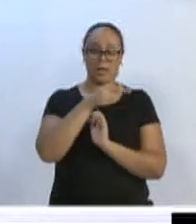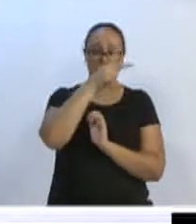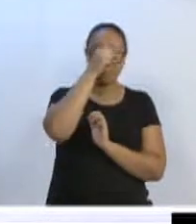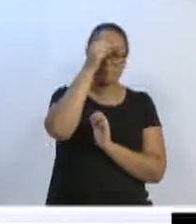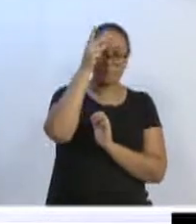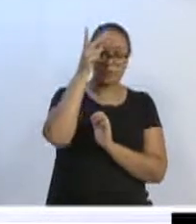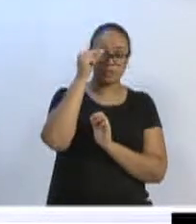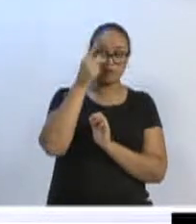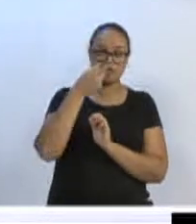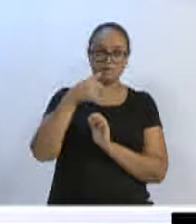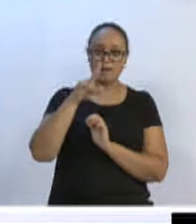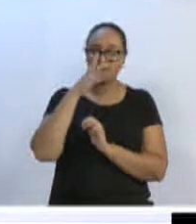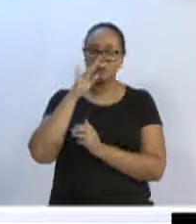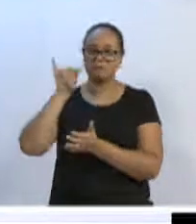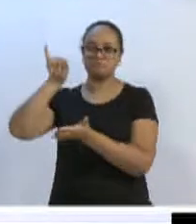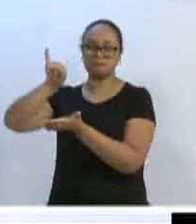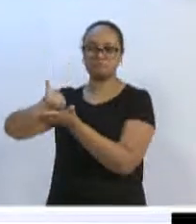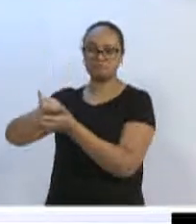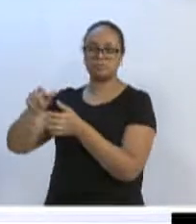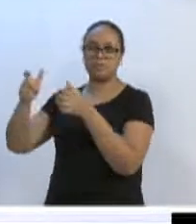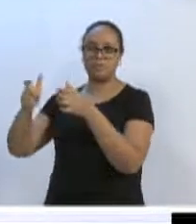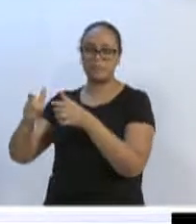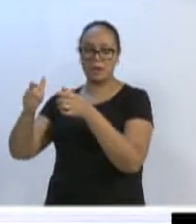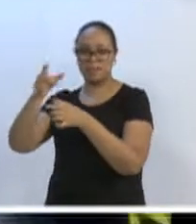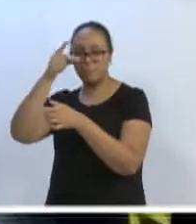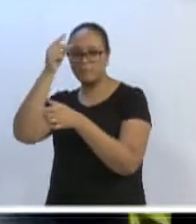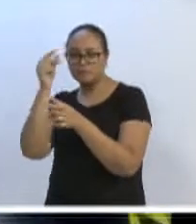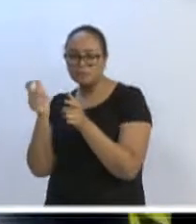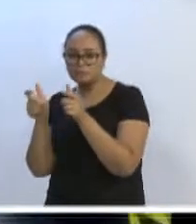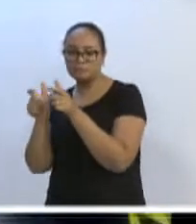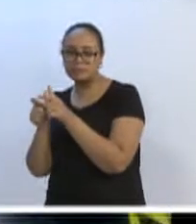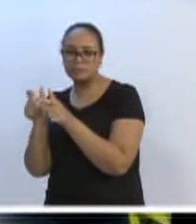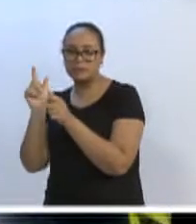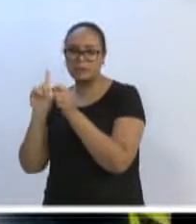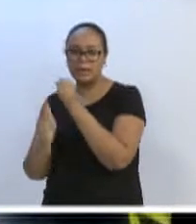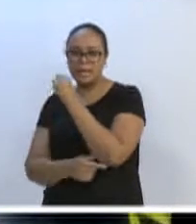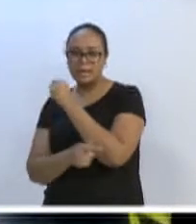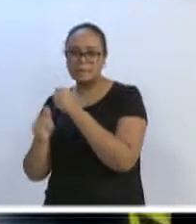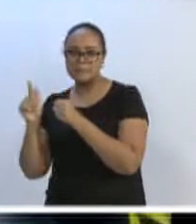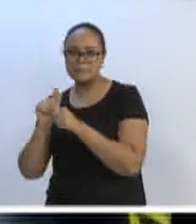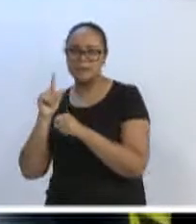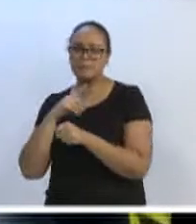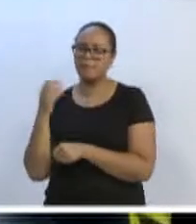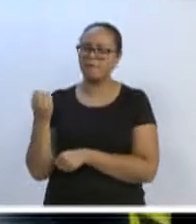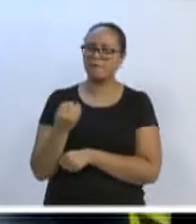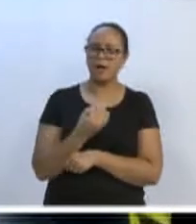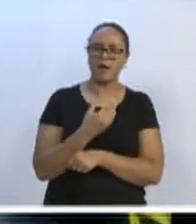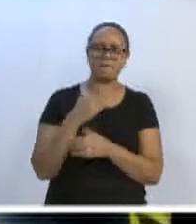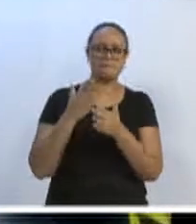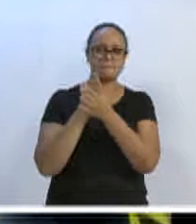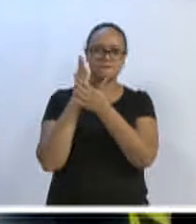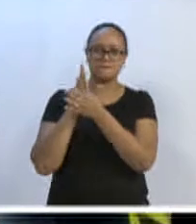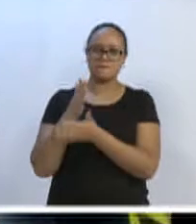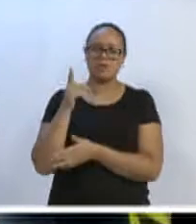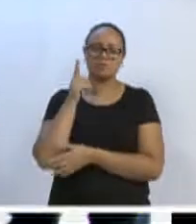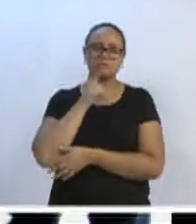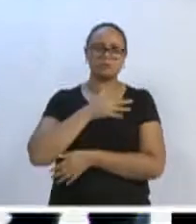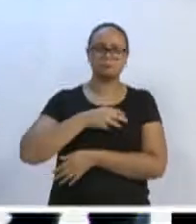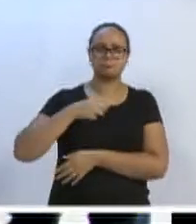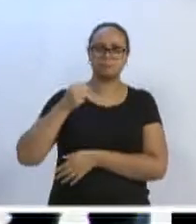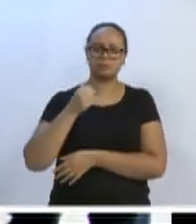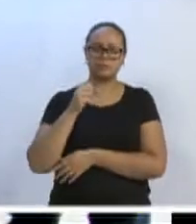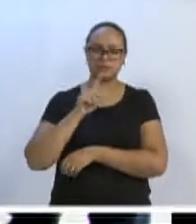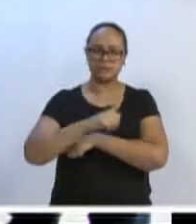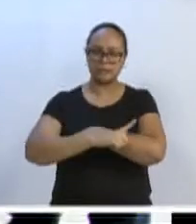distrital dakar cia foram muitos os anúncios e conquistas para a região na mobilidade urbana na pavimentação da rua manoel